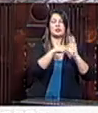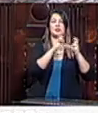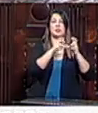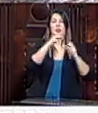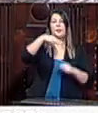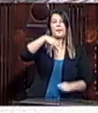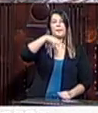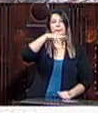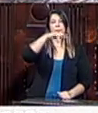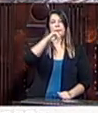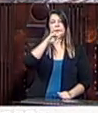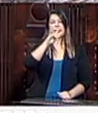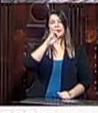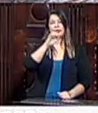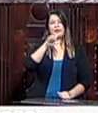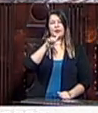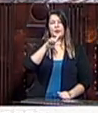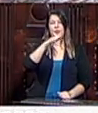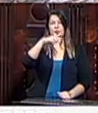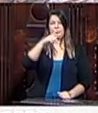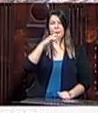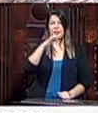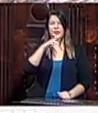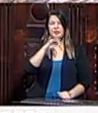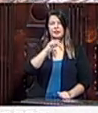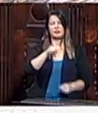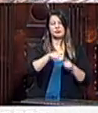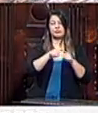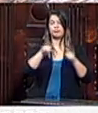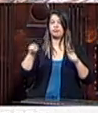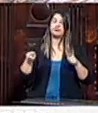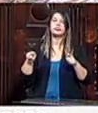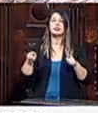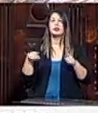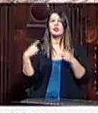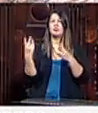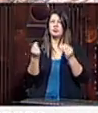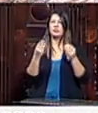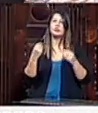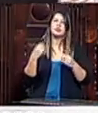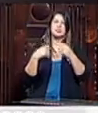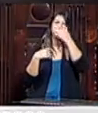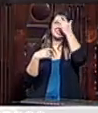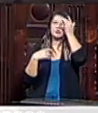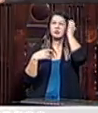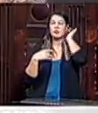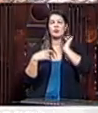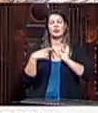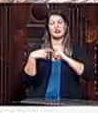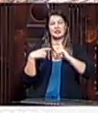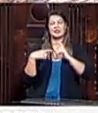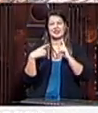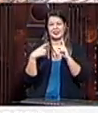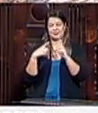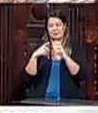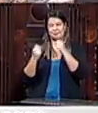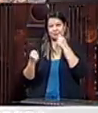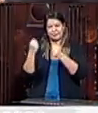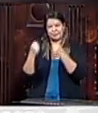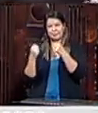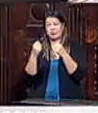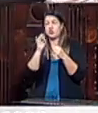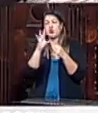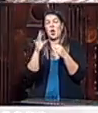até Conrado. E vi muita gente que saía do Rio de Janeiro de carro, simplesmente para fazer o passeio de